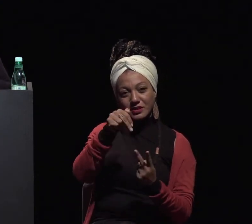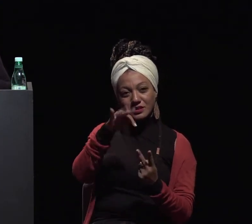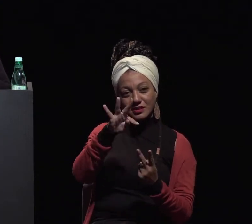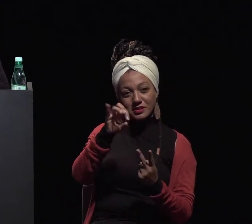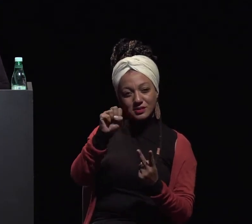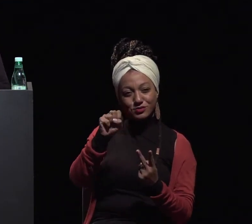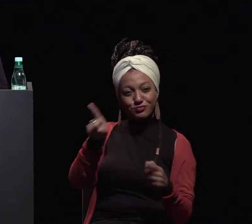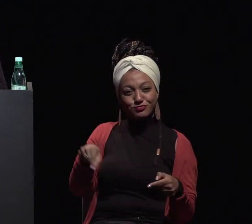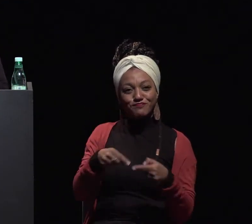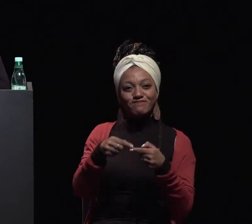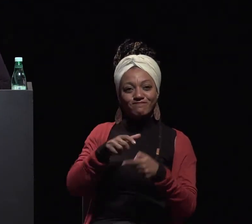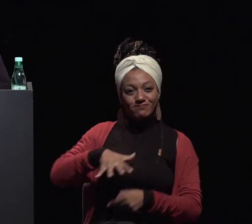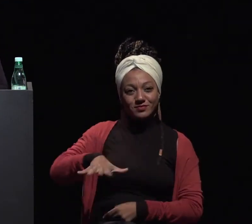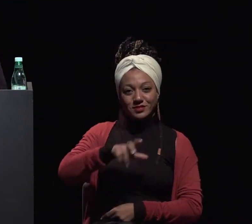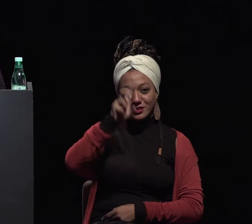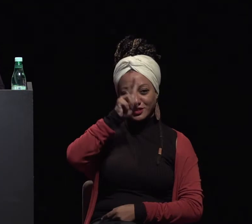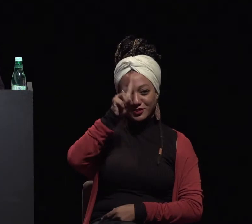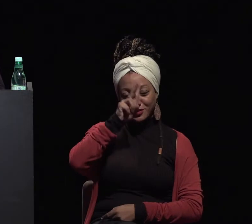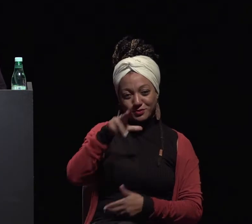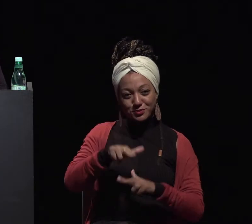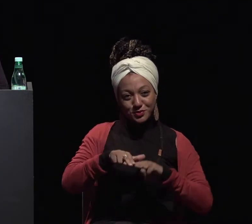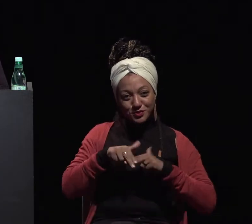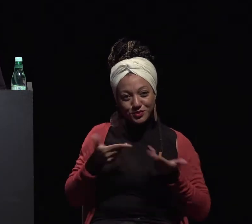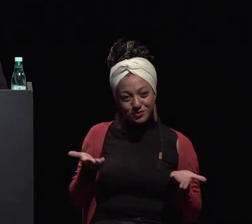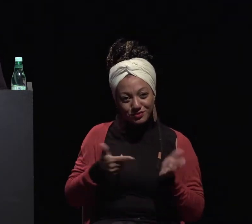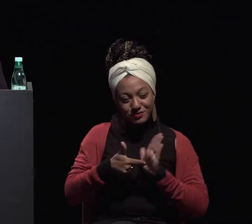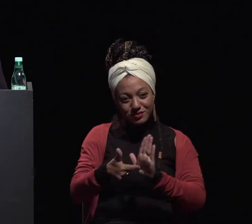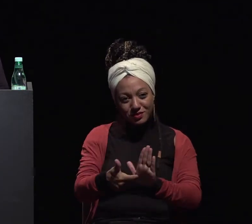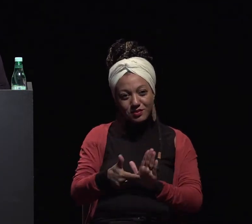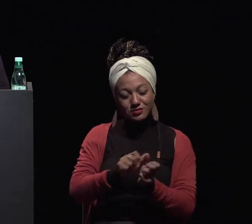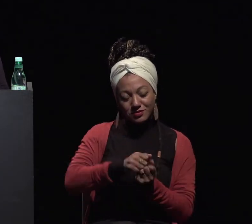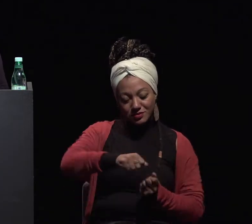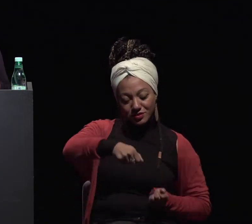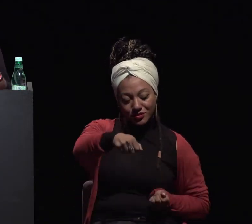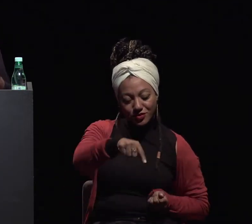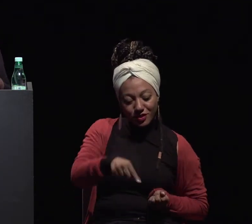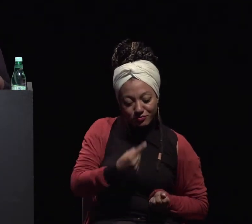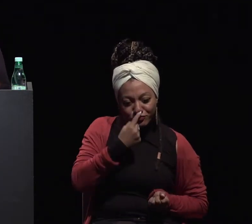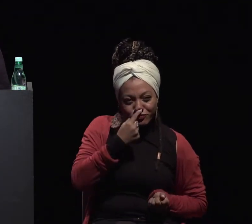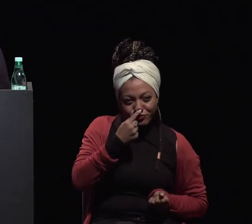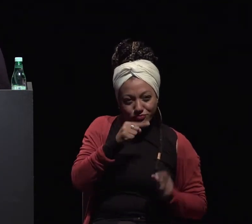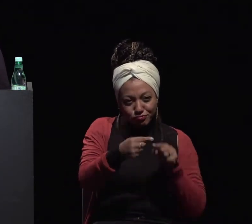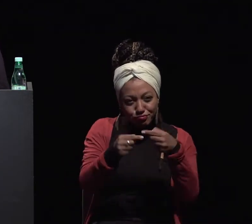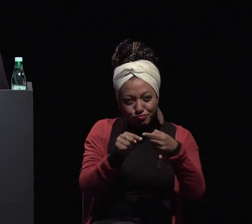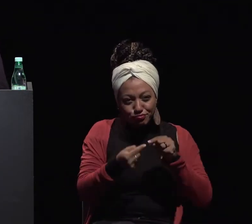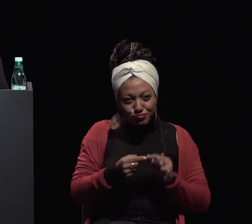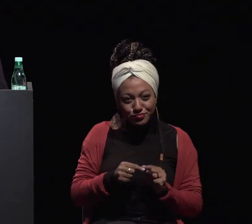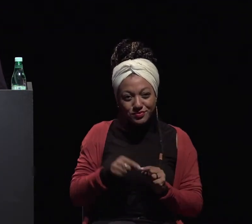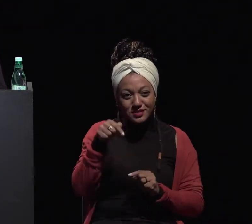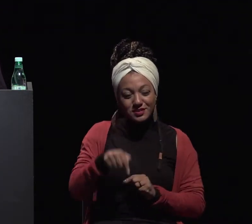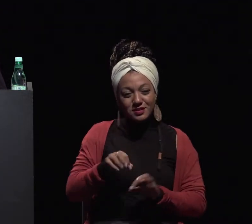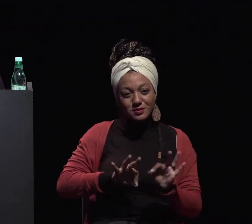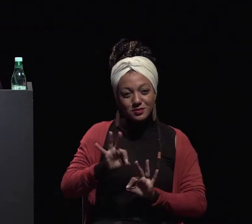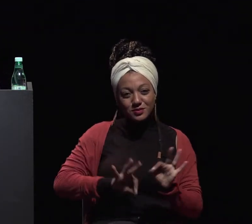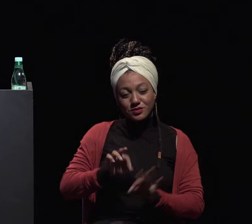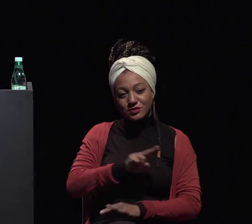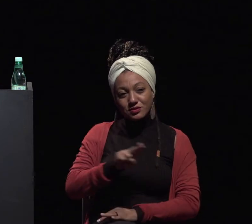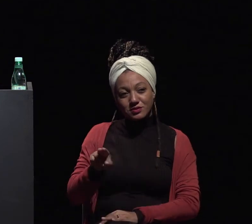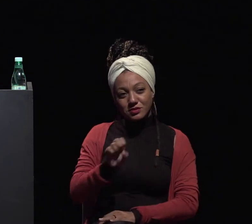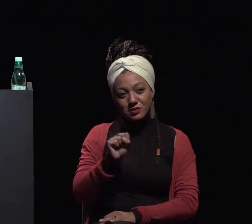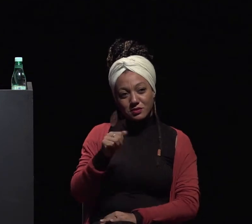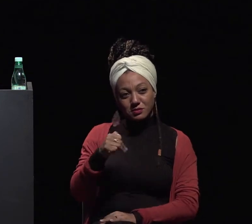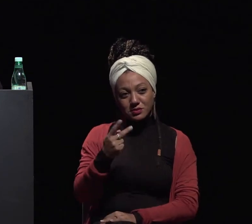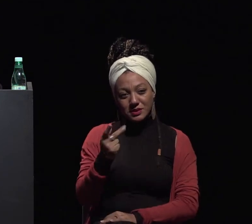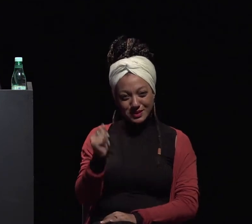apresentar um pouquinho disso que eu chamo de cartografia afetiva e desse projeto que se chama Sampa Negra.